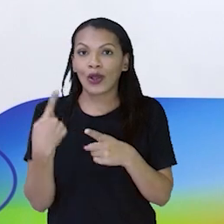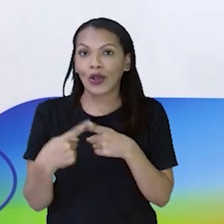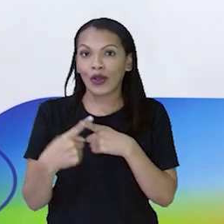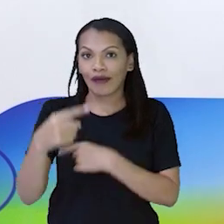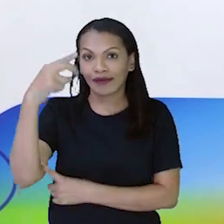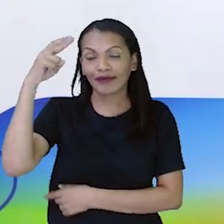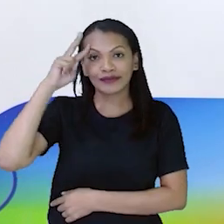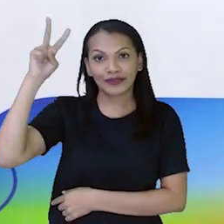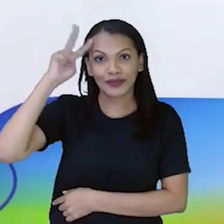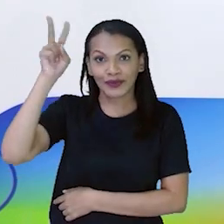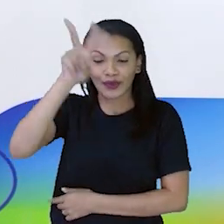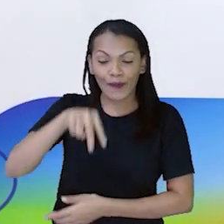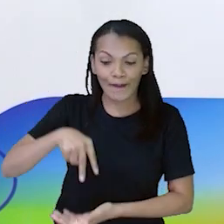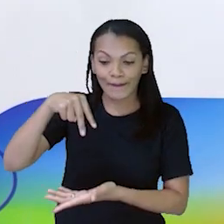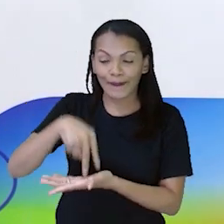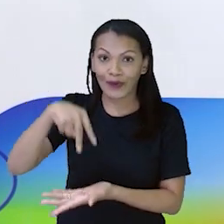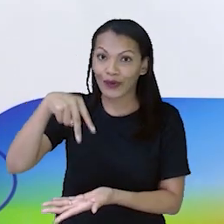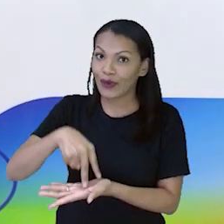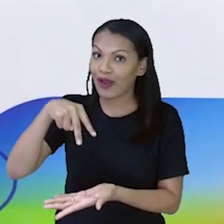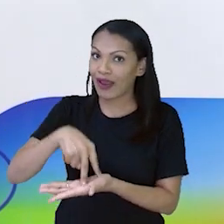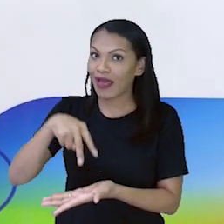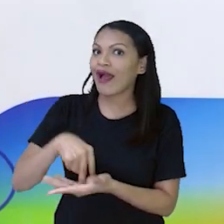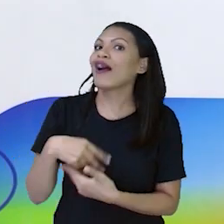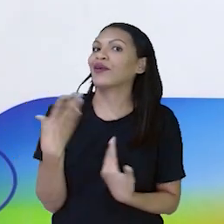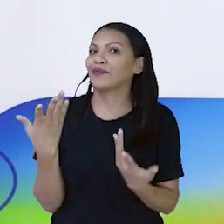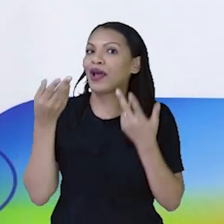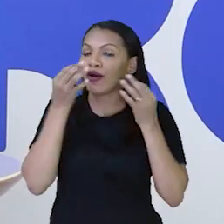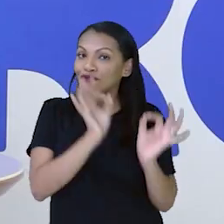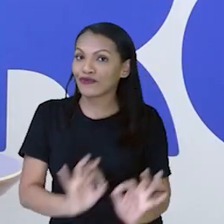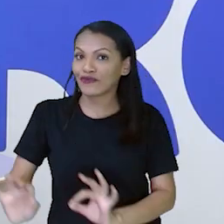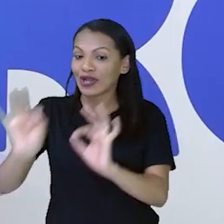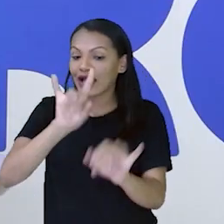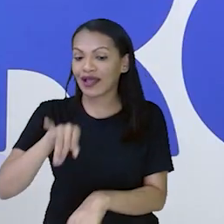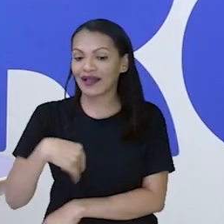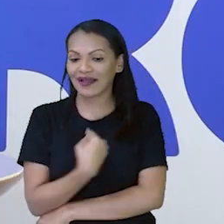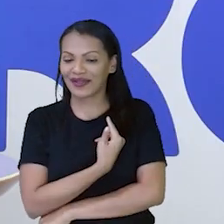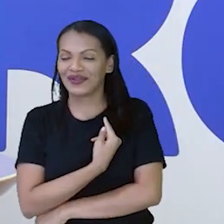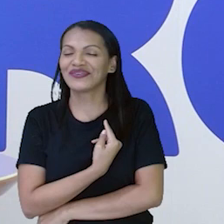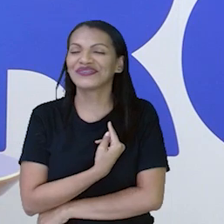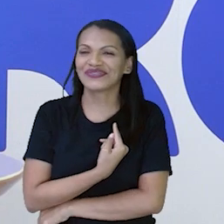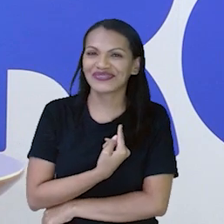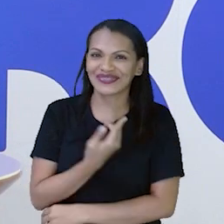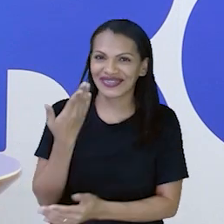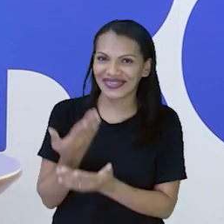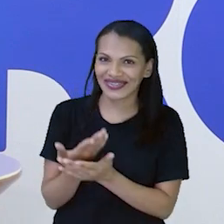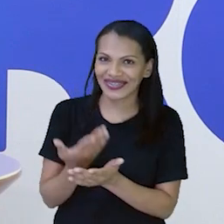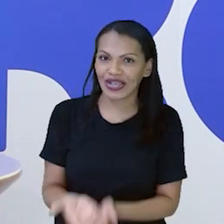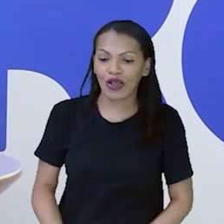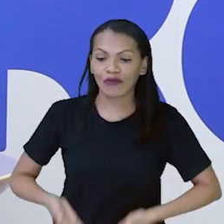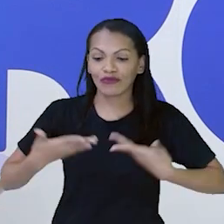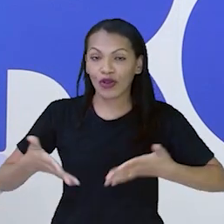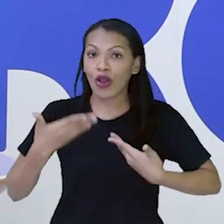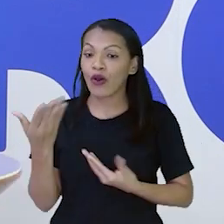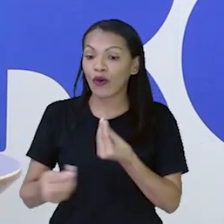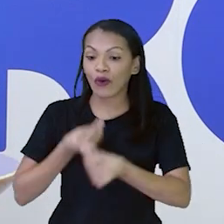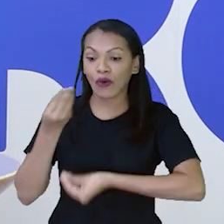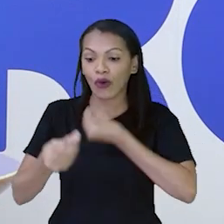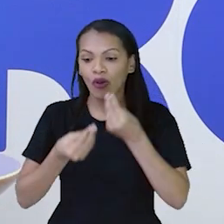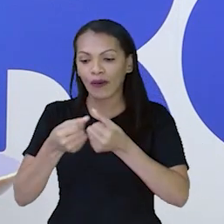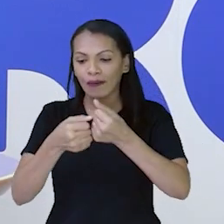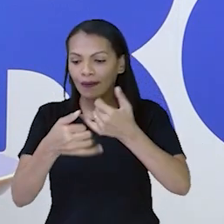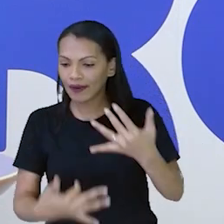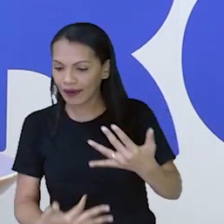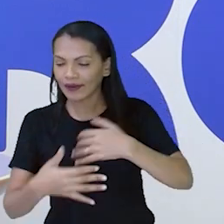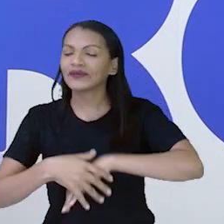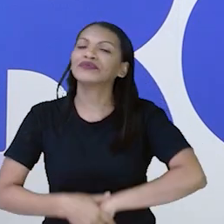estar pulando da cama aí para assistir as nossas aulas, não é isso, professora Abigail? Isso mesmo. Olha aí, professora Abigail, e como é que está nosso chat? Eles